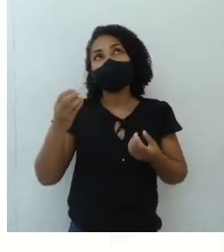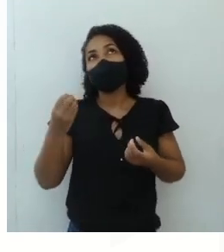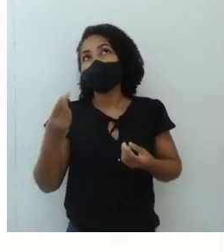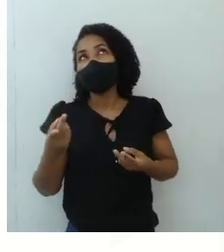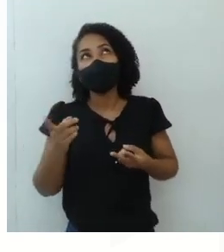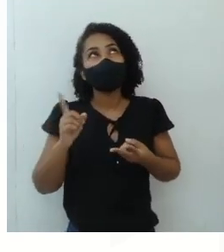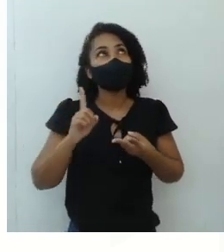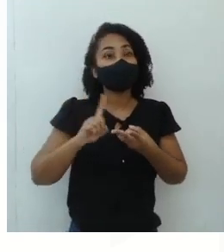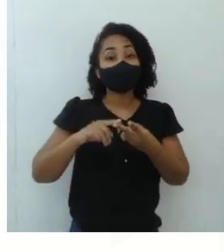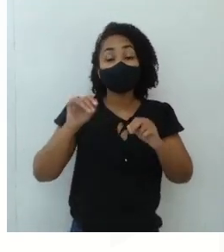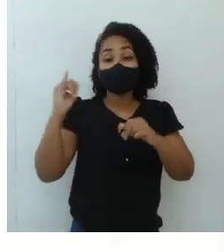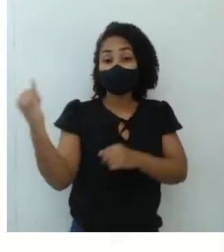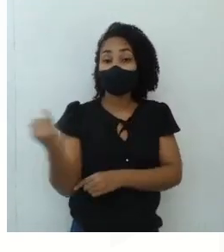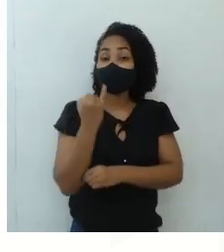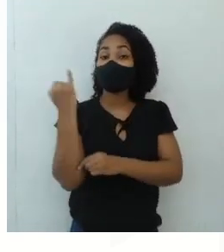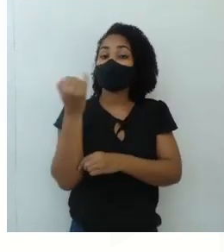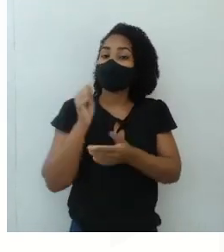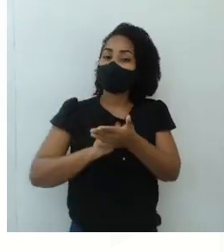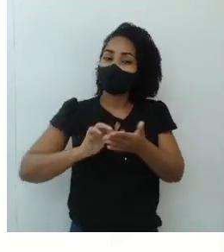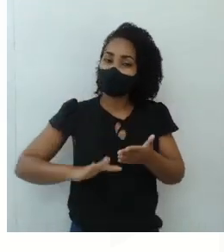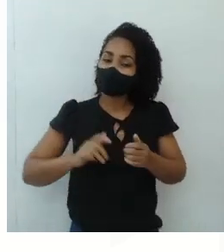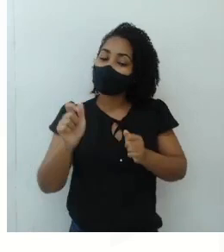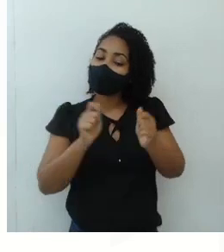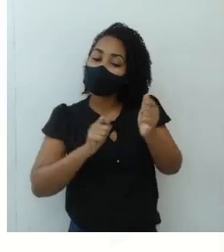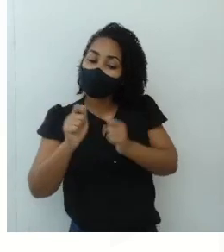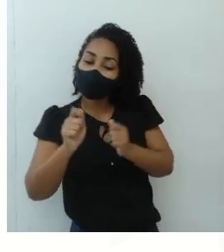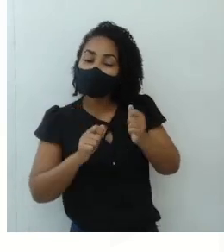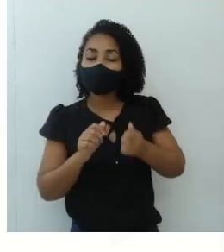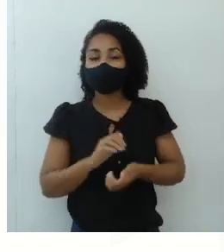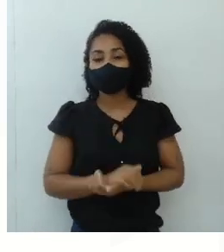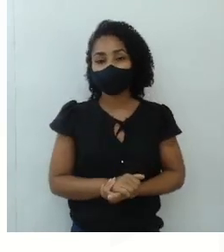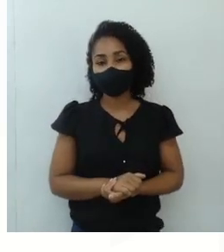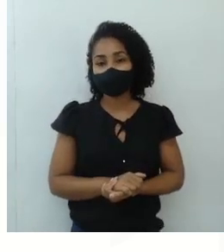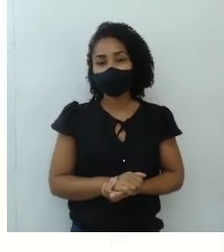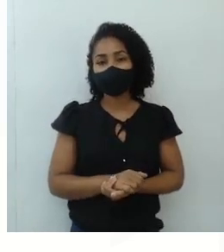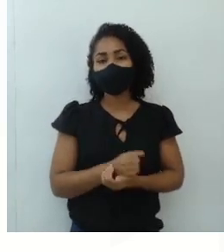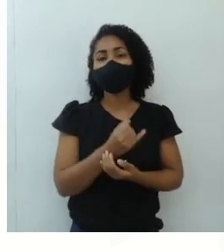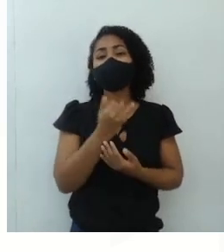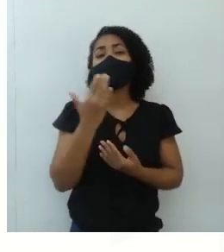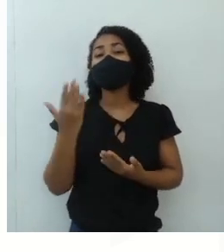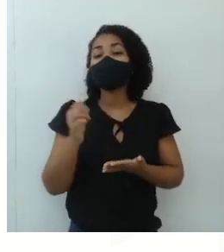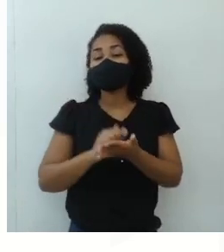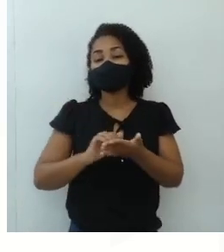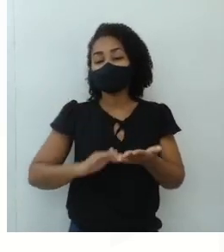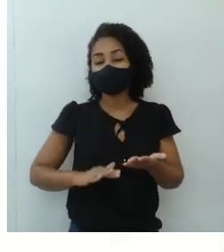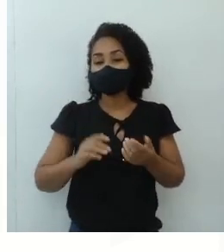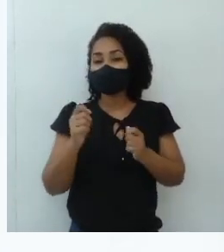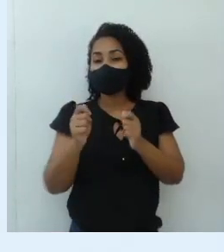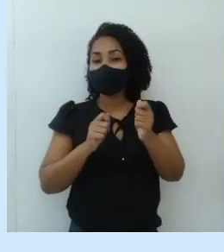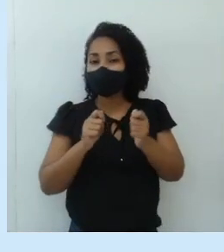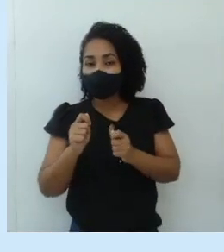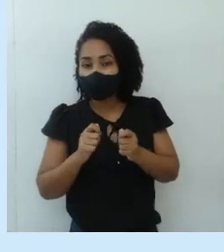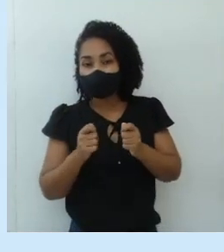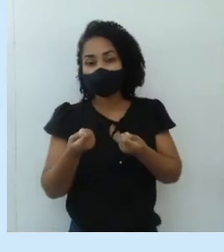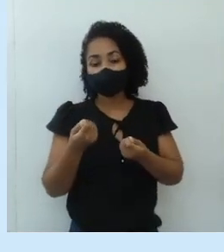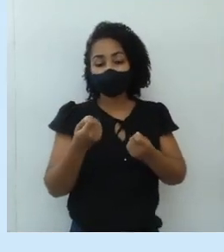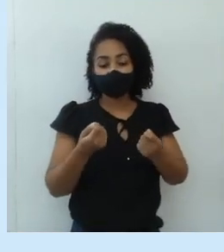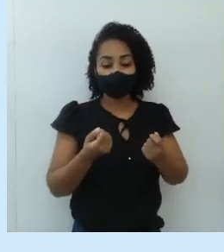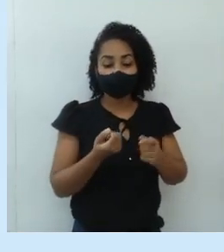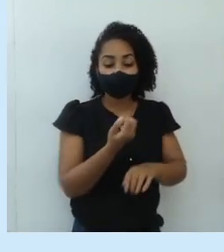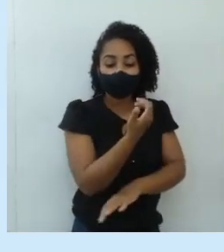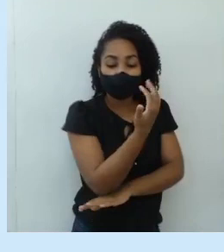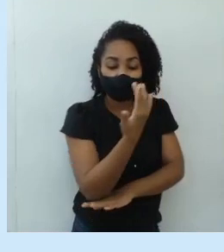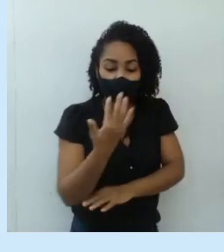mais importantes atividades econômicas. Quais são essas atividades? A agricultura,